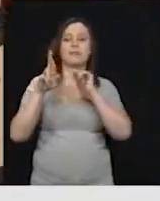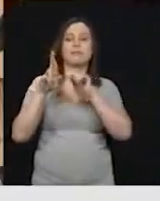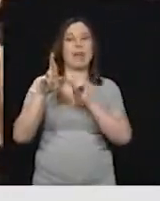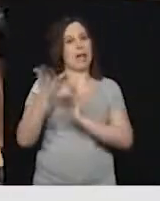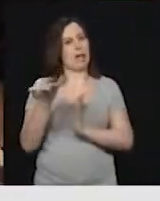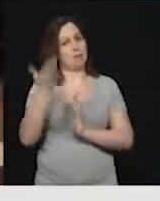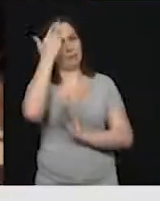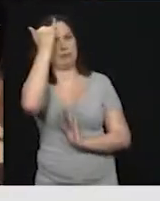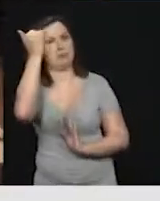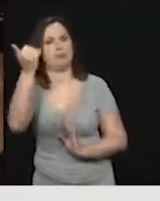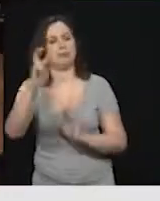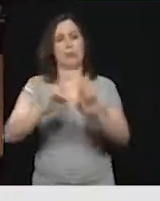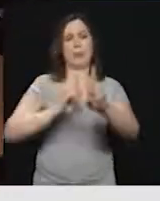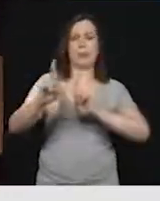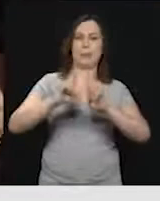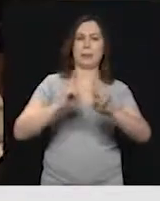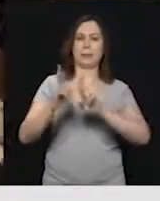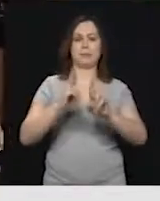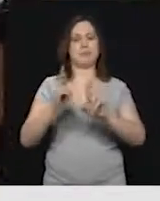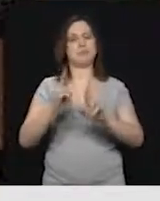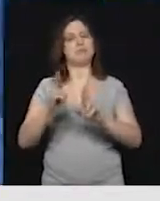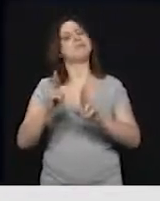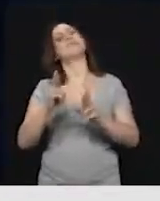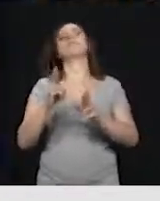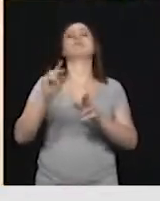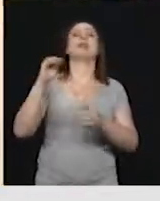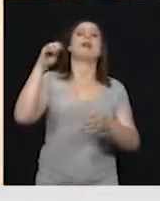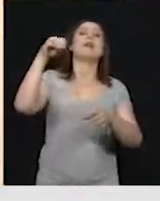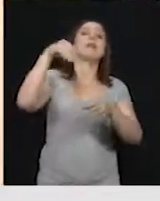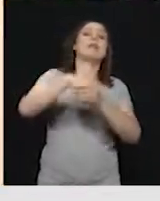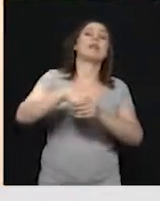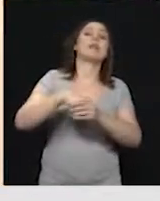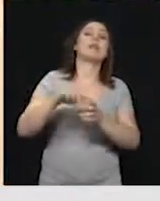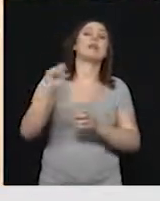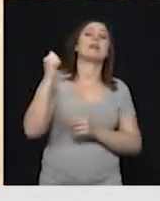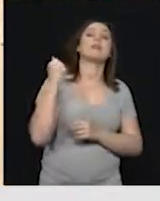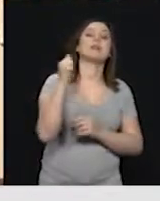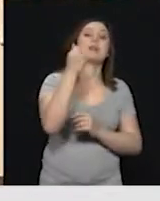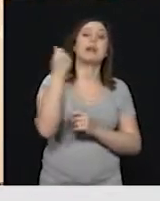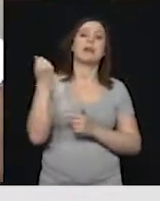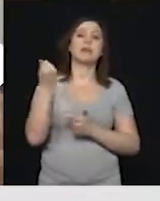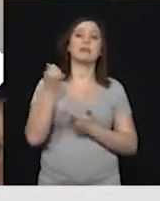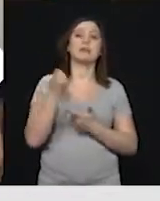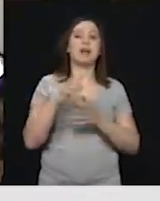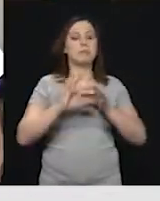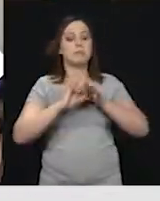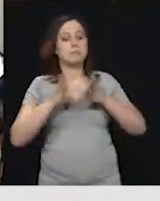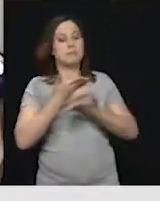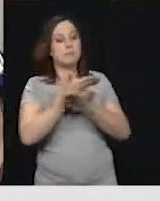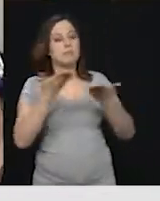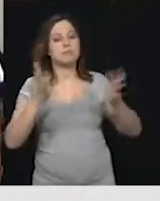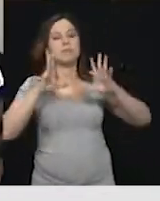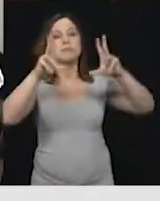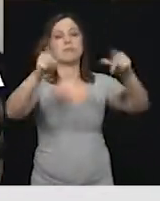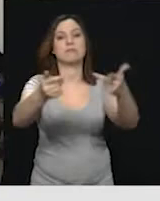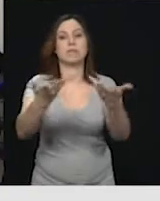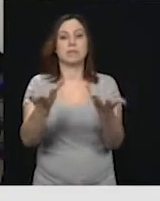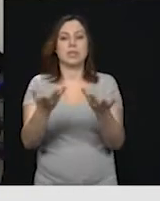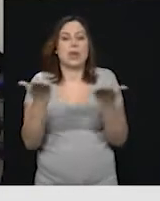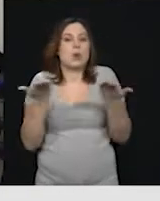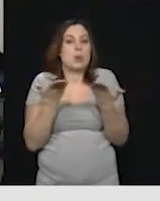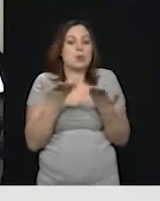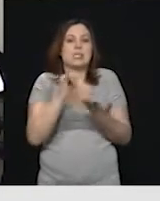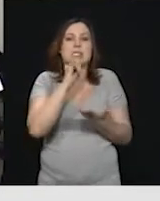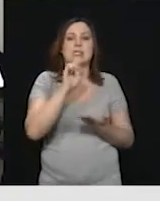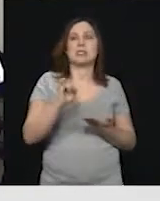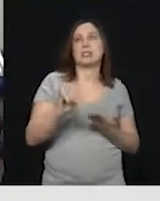devido o grande sucesso desse trabalho que a gente teve resultado dentro da associação de atualização a gente resolveu